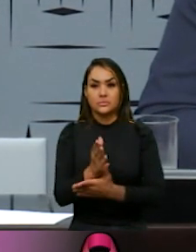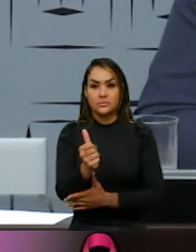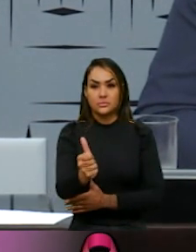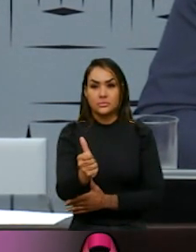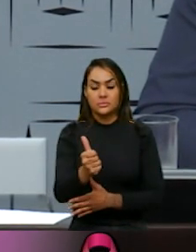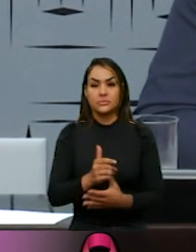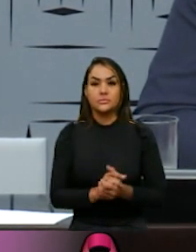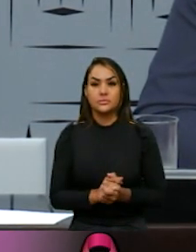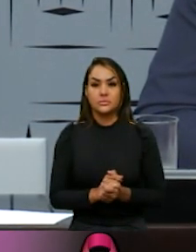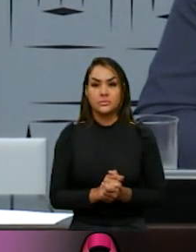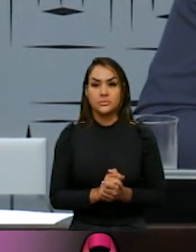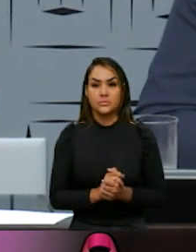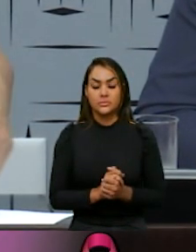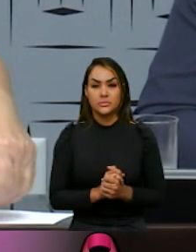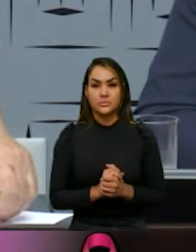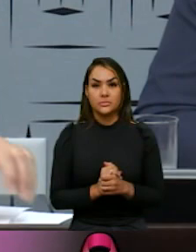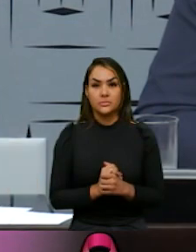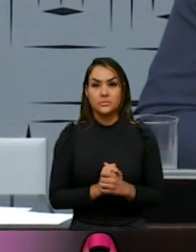Aprovado.